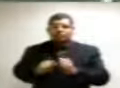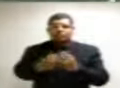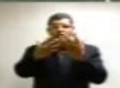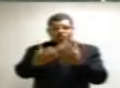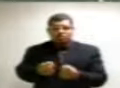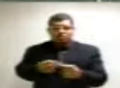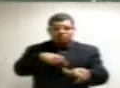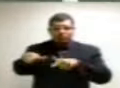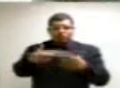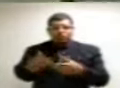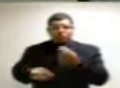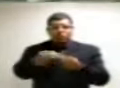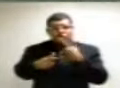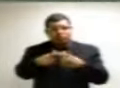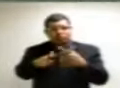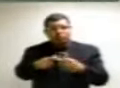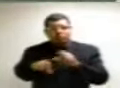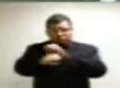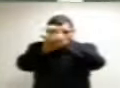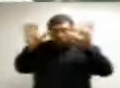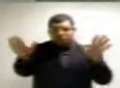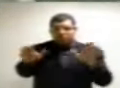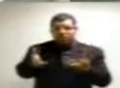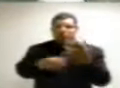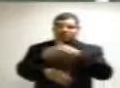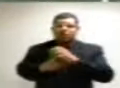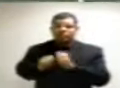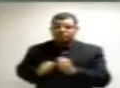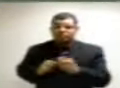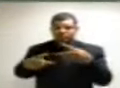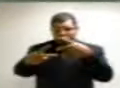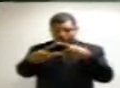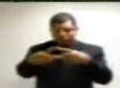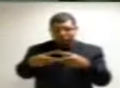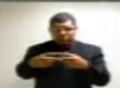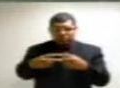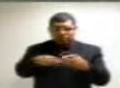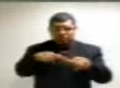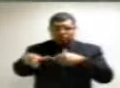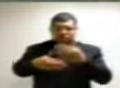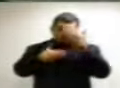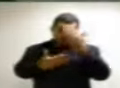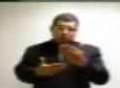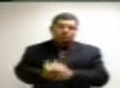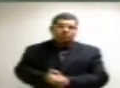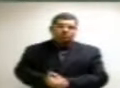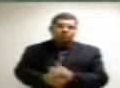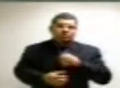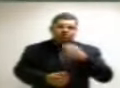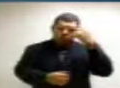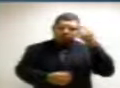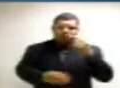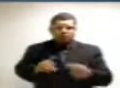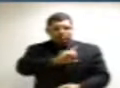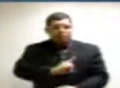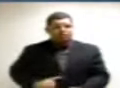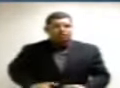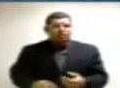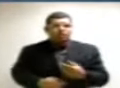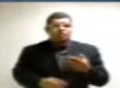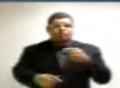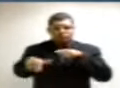poder assumir o cargo com uma situação mais clara em que ela possa administrar com maior solidez. Obrigado. Eu penso, deputado Luiz